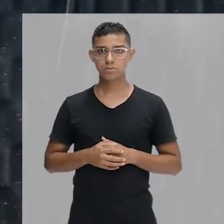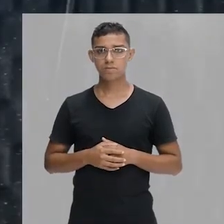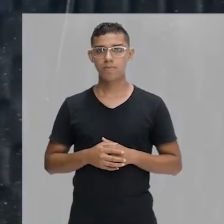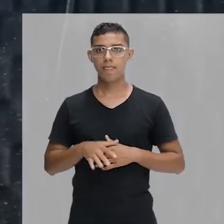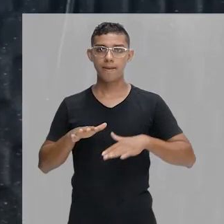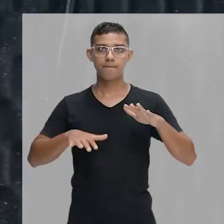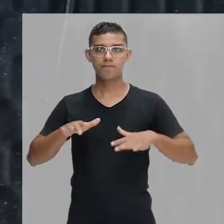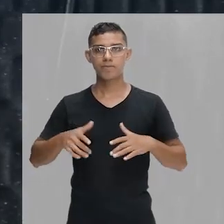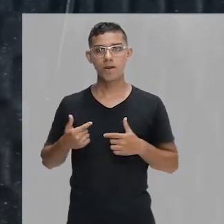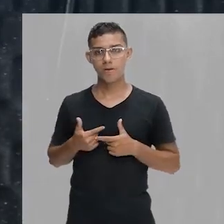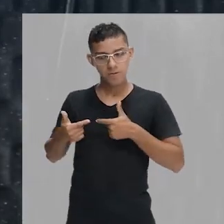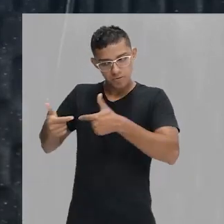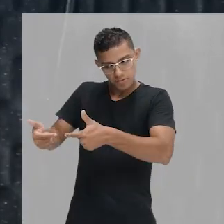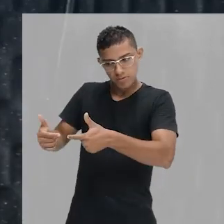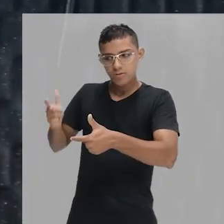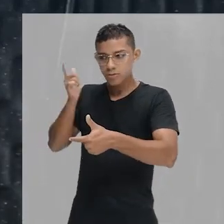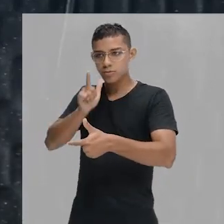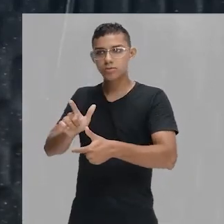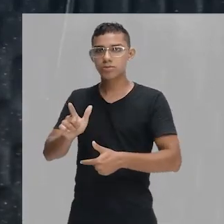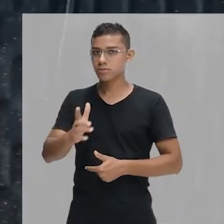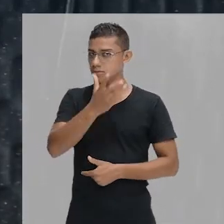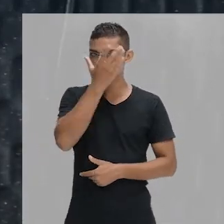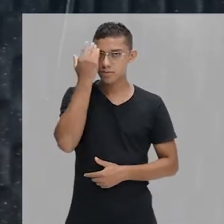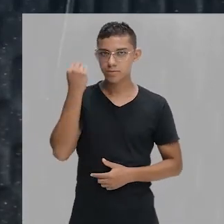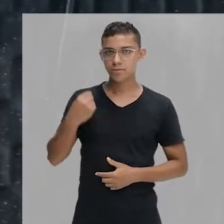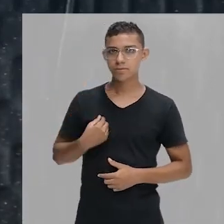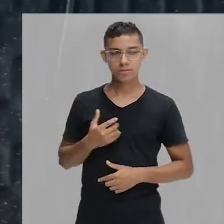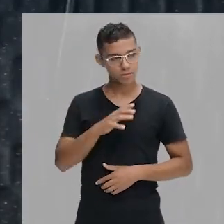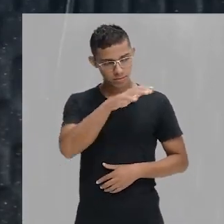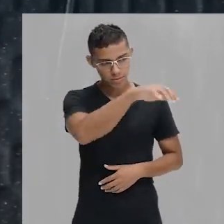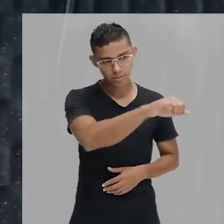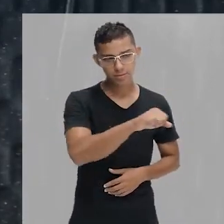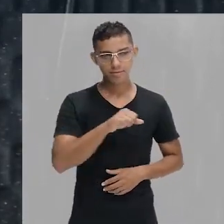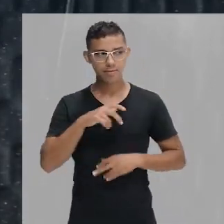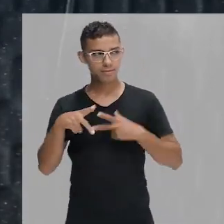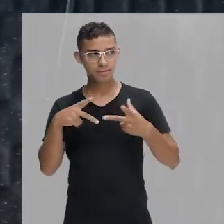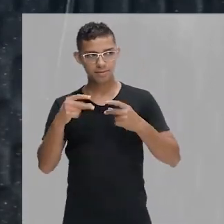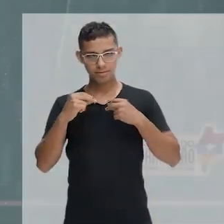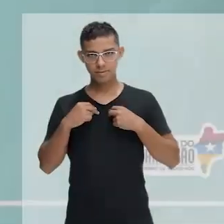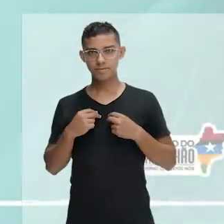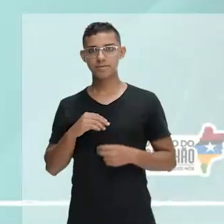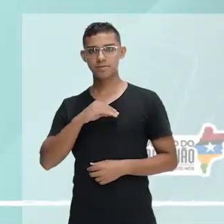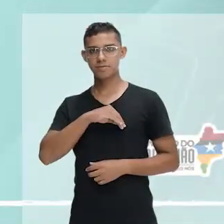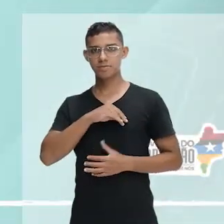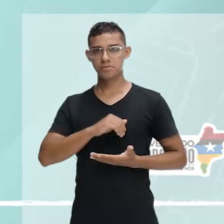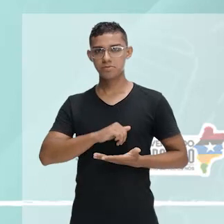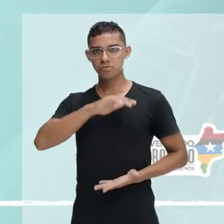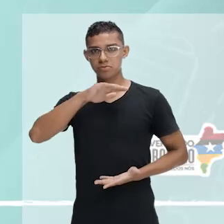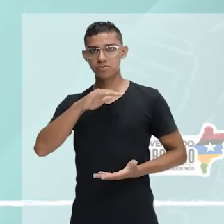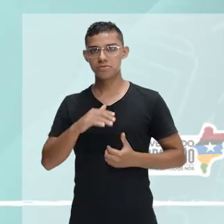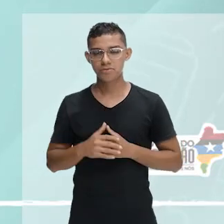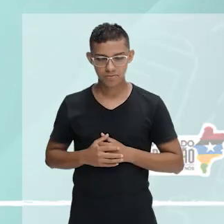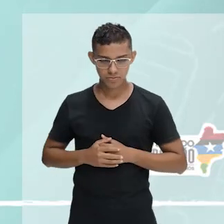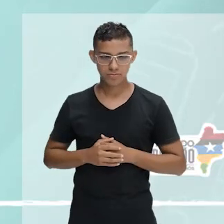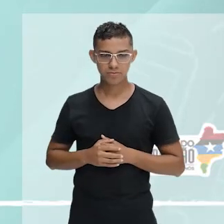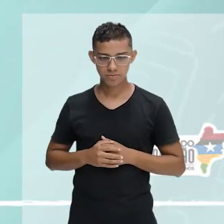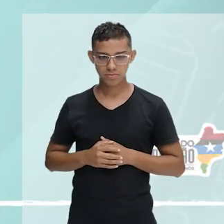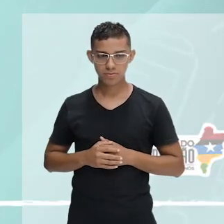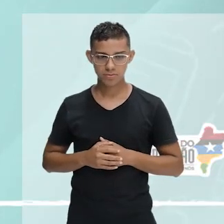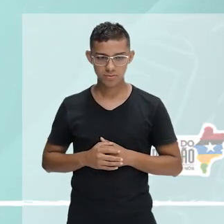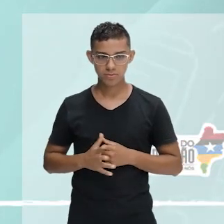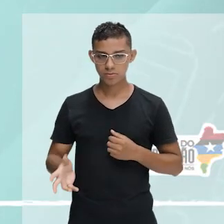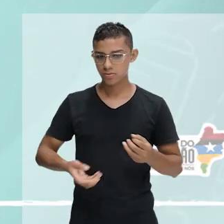vocês jogarem na loteria que ganharem, não esqueçam de buscar o prêmio, tá certo? Aqui uma outra forma, para